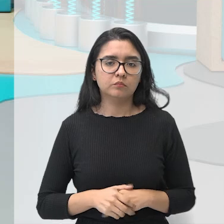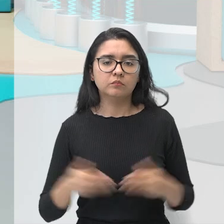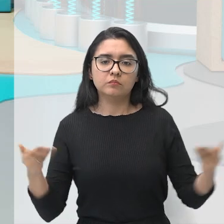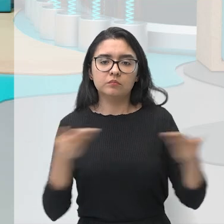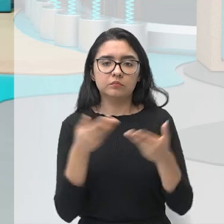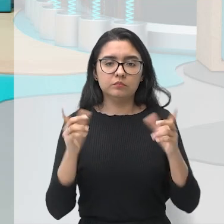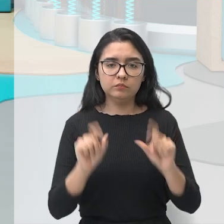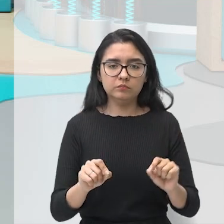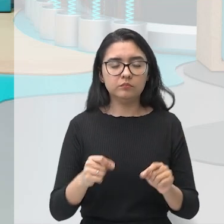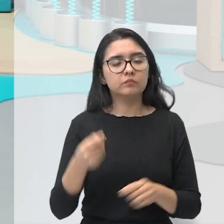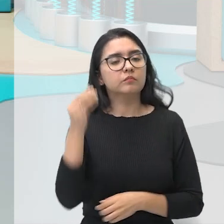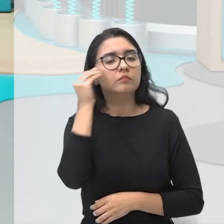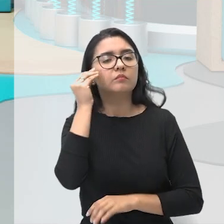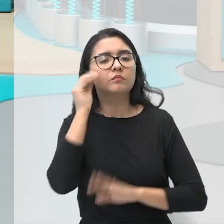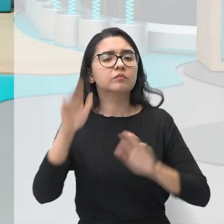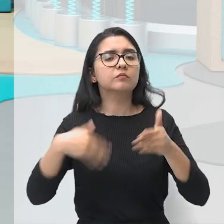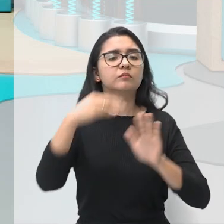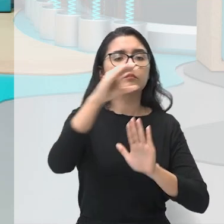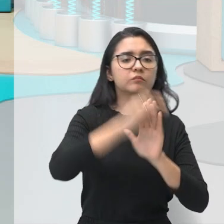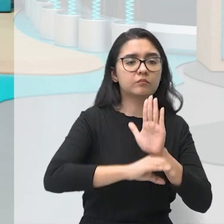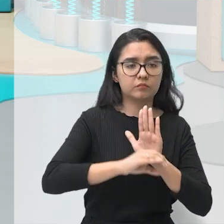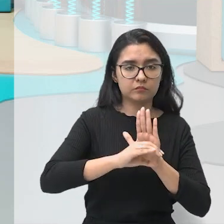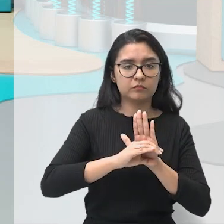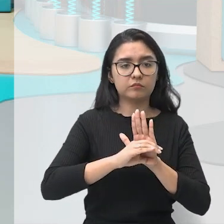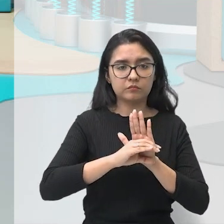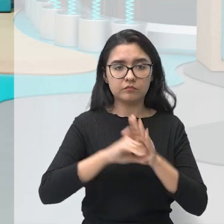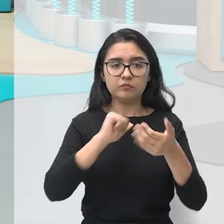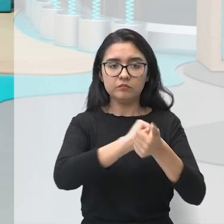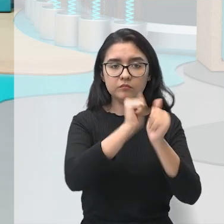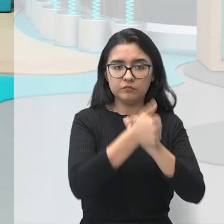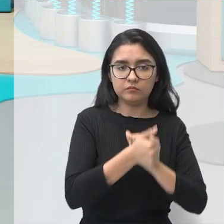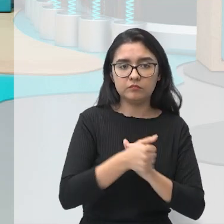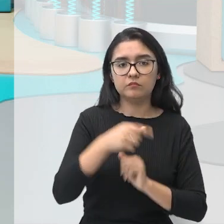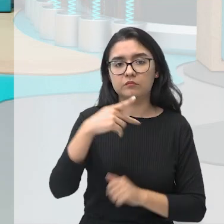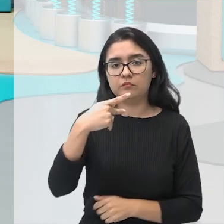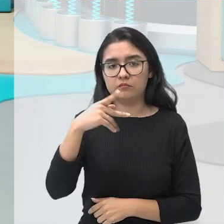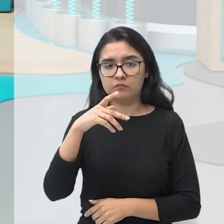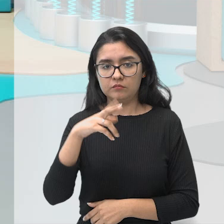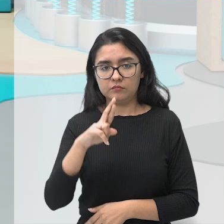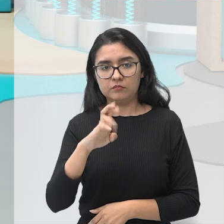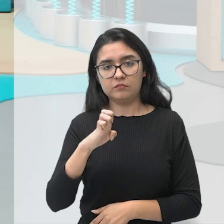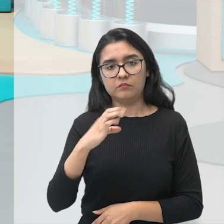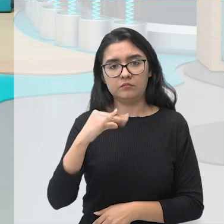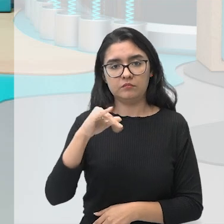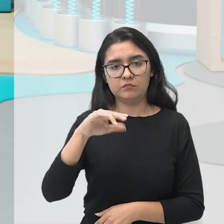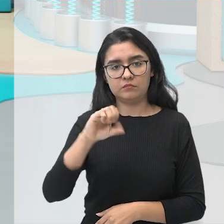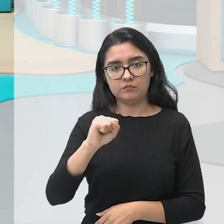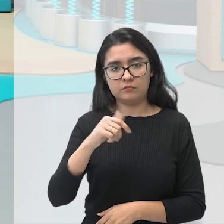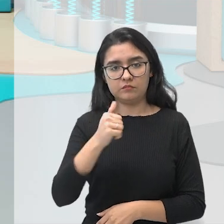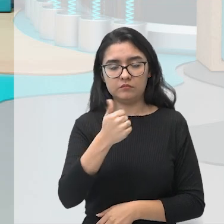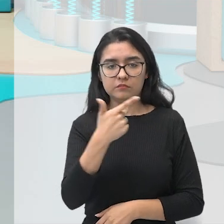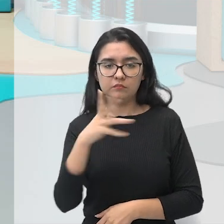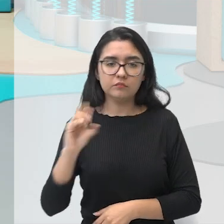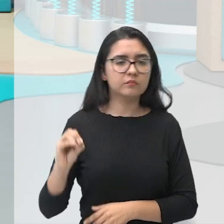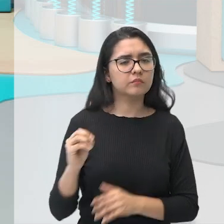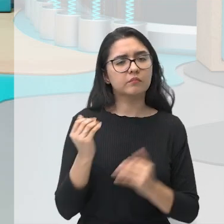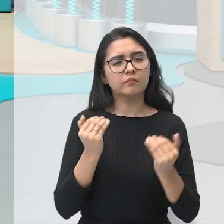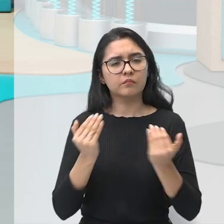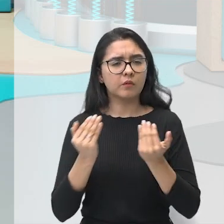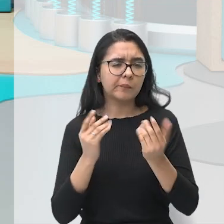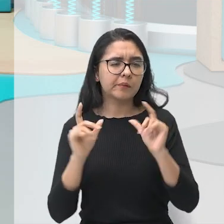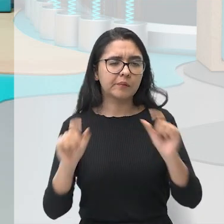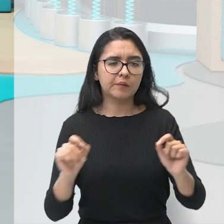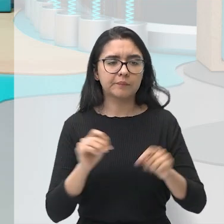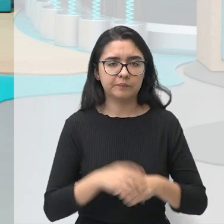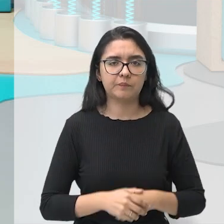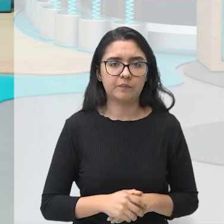apreciar o conceito de esportes de precisão, que é esse que aparece para a gente agora. ele é comparado, o